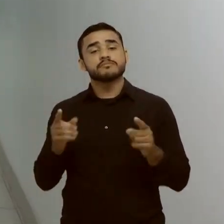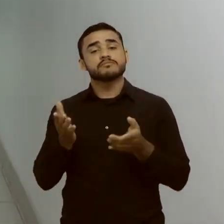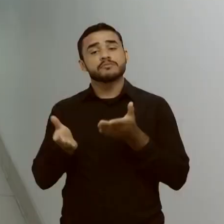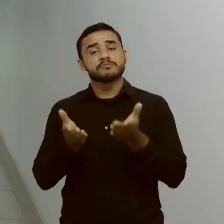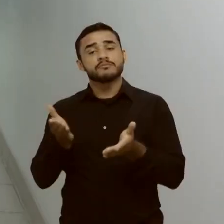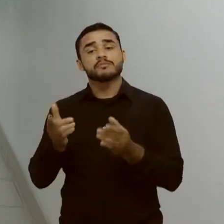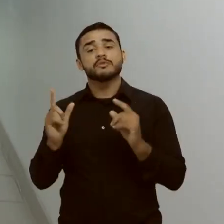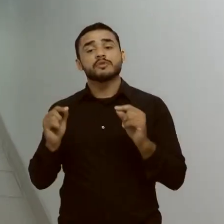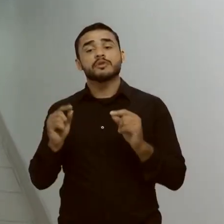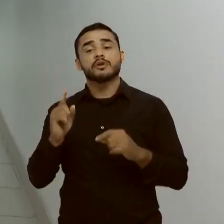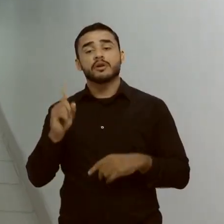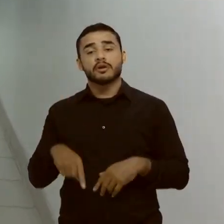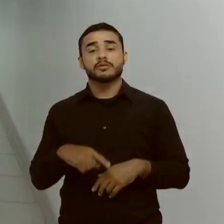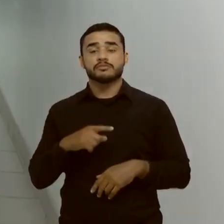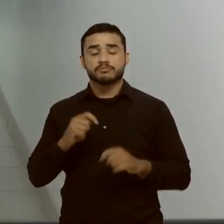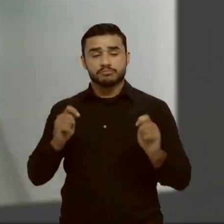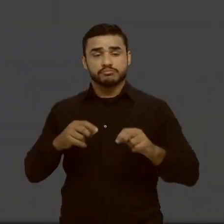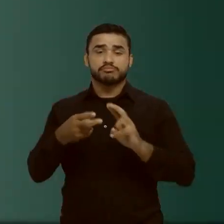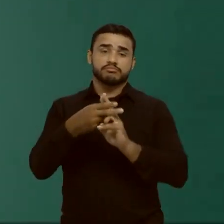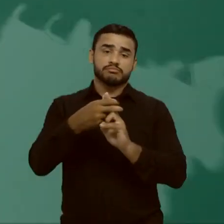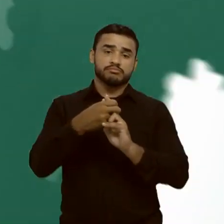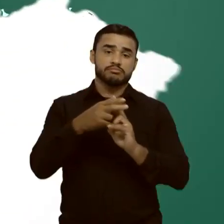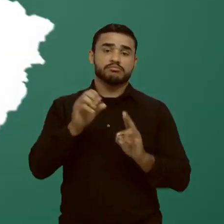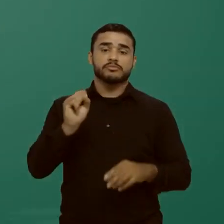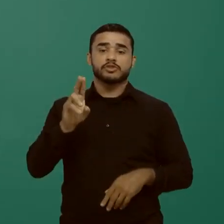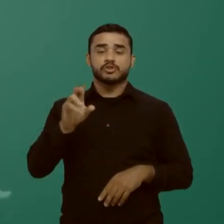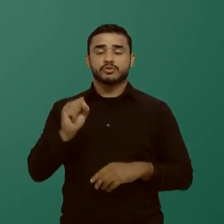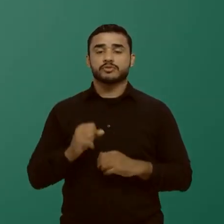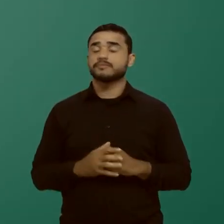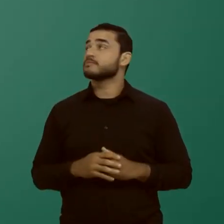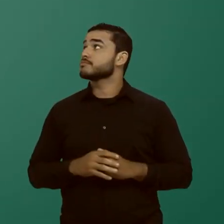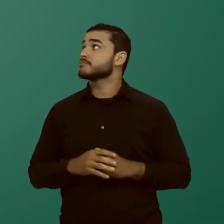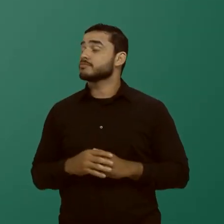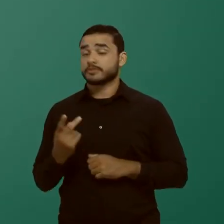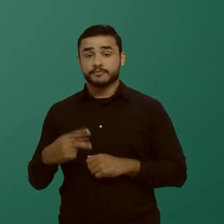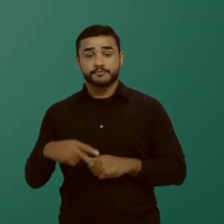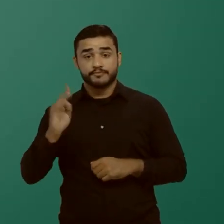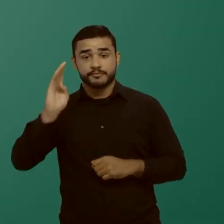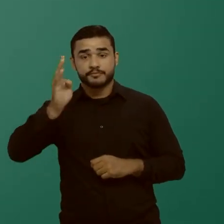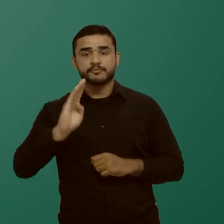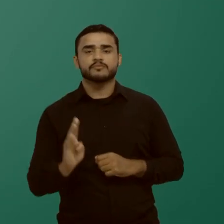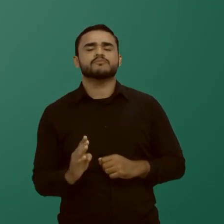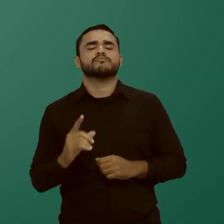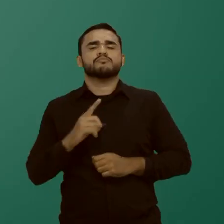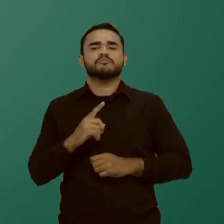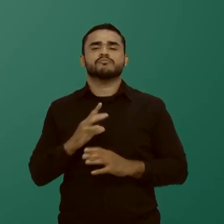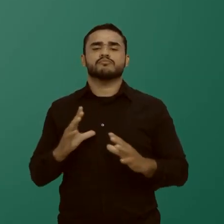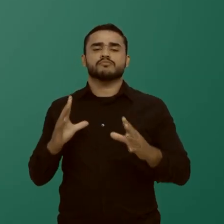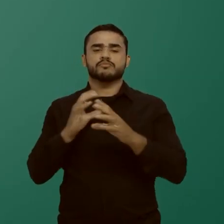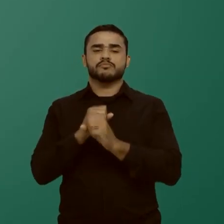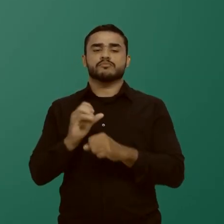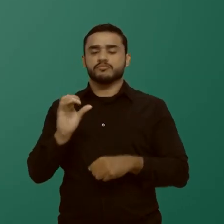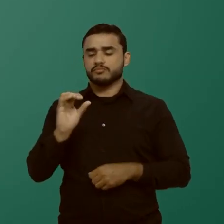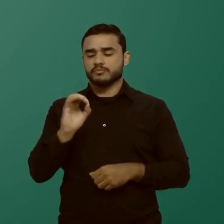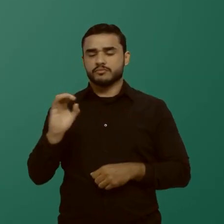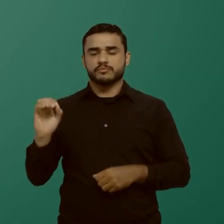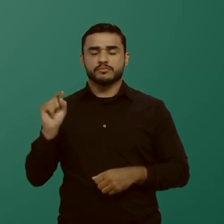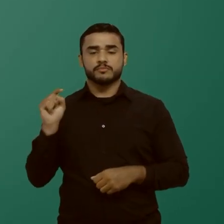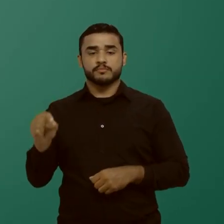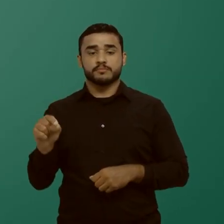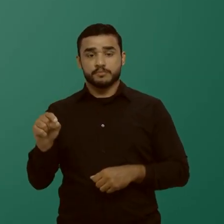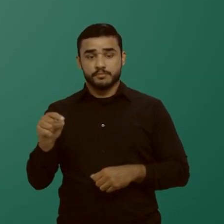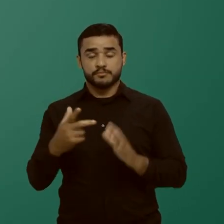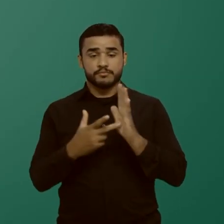por meio do Sistema Único de Saúde. Estima-se que no Brasil sejam realizadas mais de 600 mil cirurgias